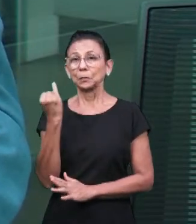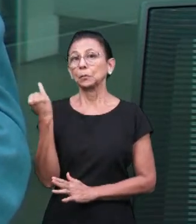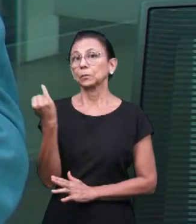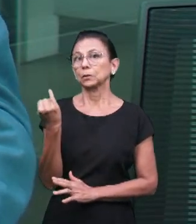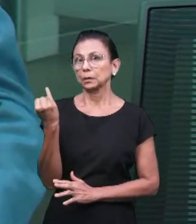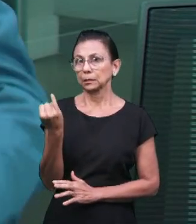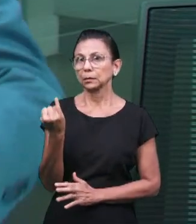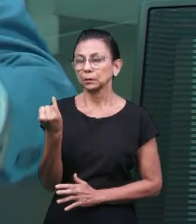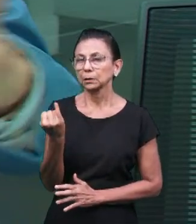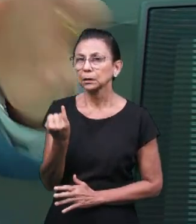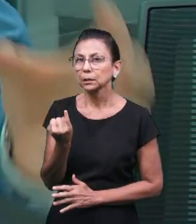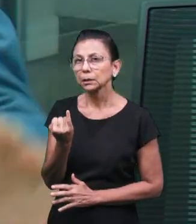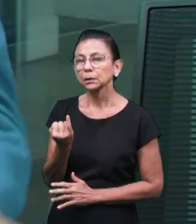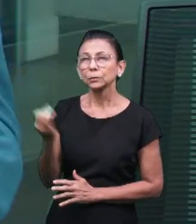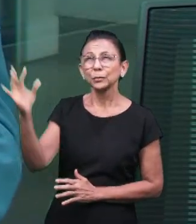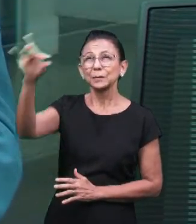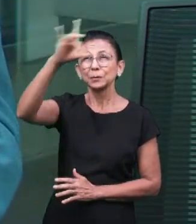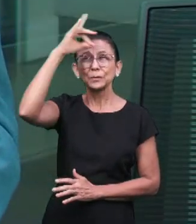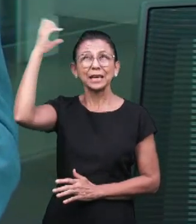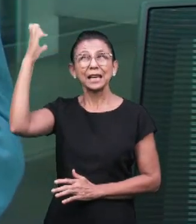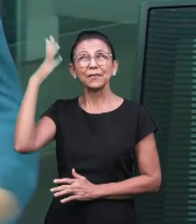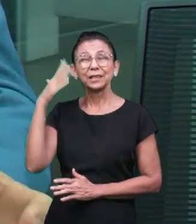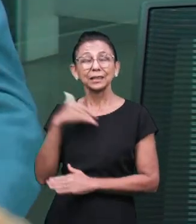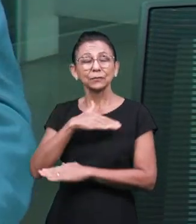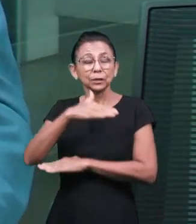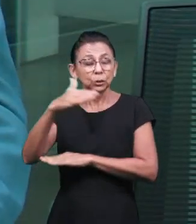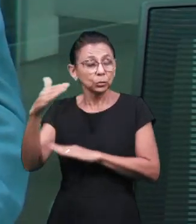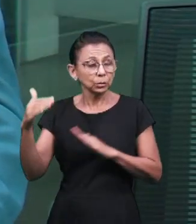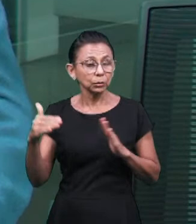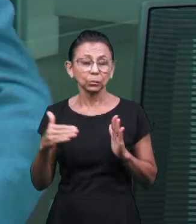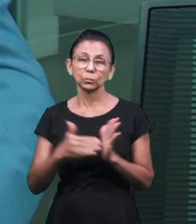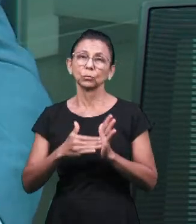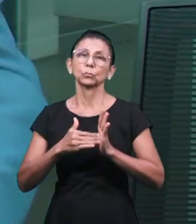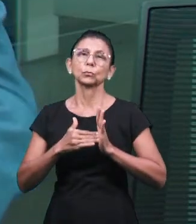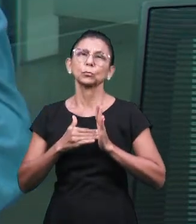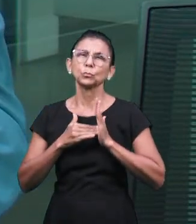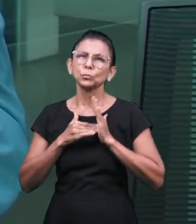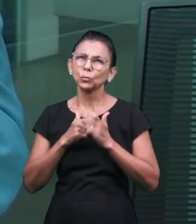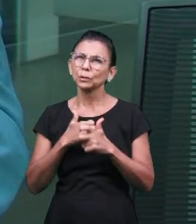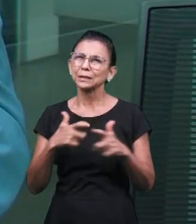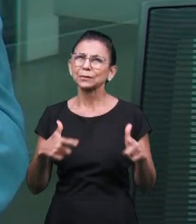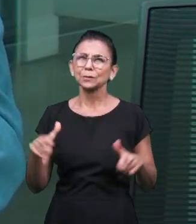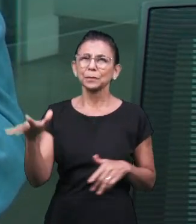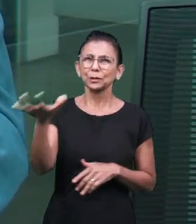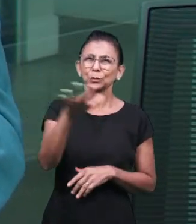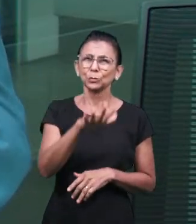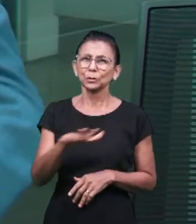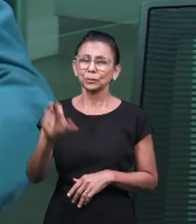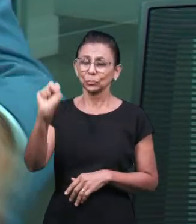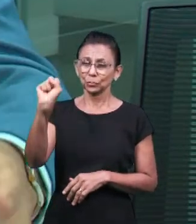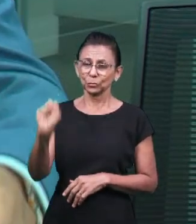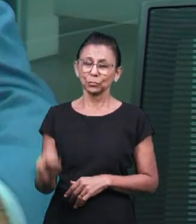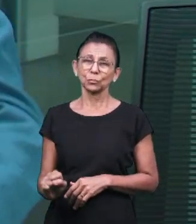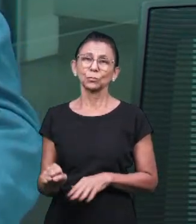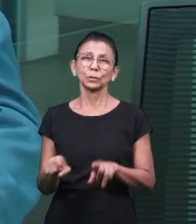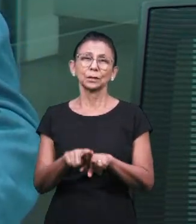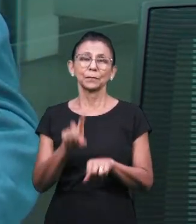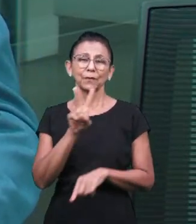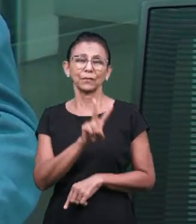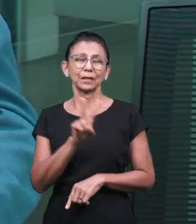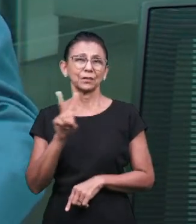o Espírito dava uma direção global, não só da igreja de Vila Velha, mas todo o sul do estado. Todo o trabalho do sul do estado.